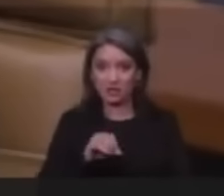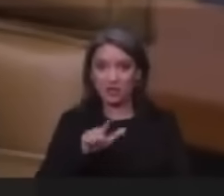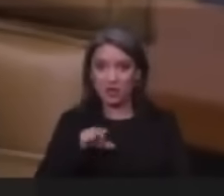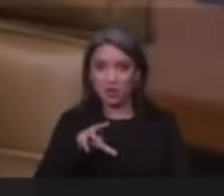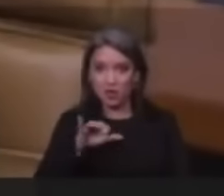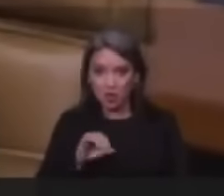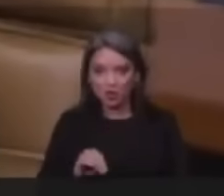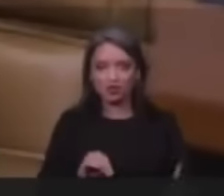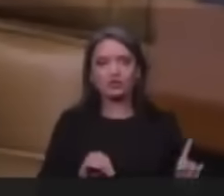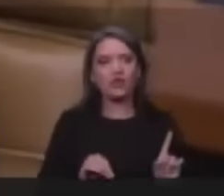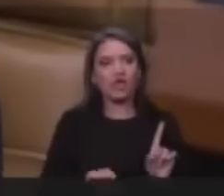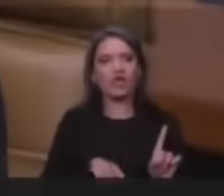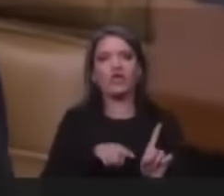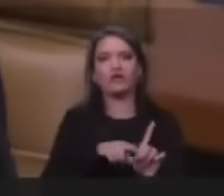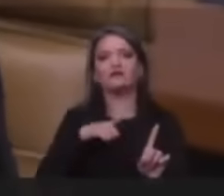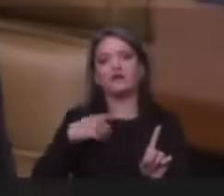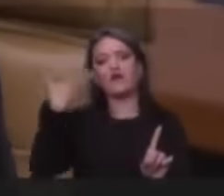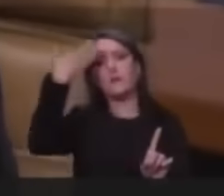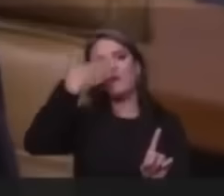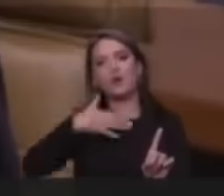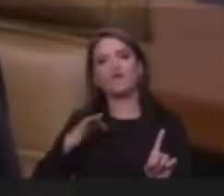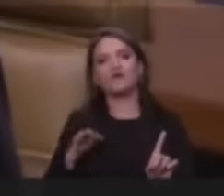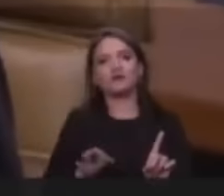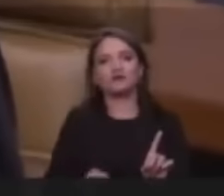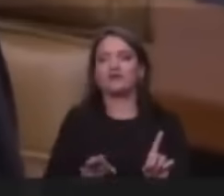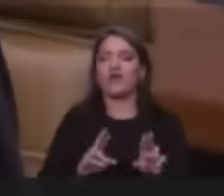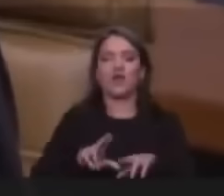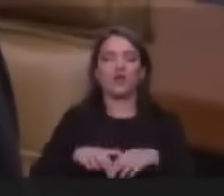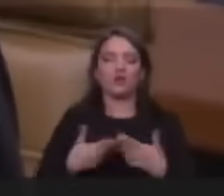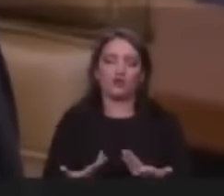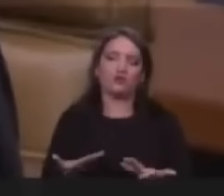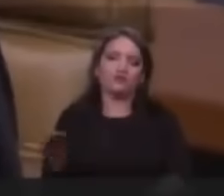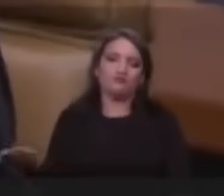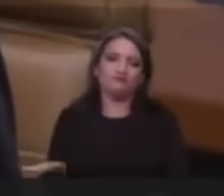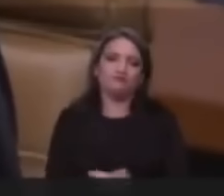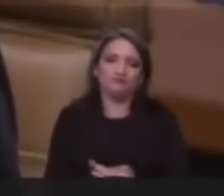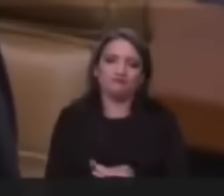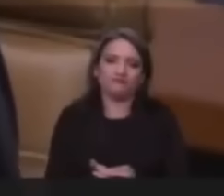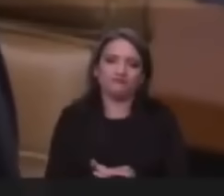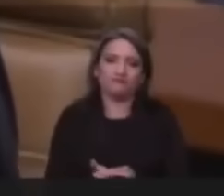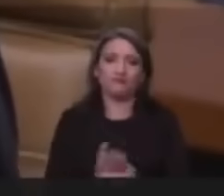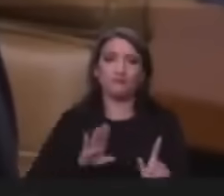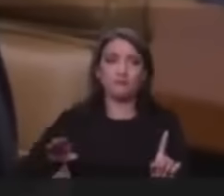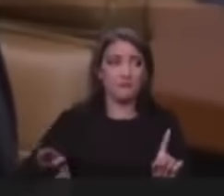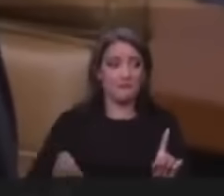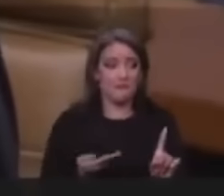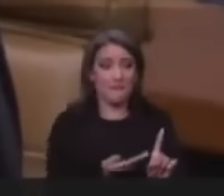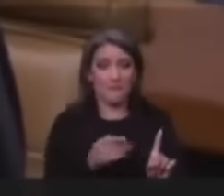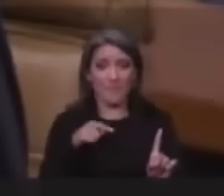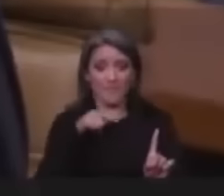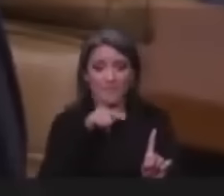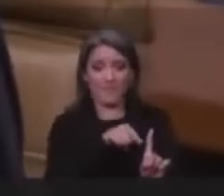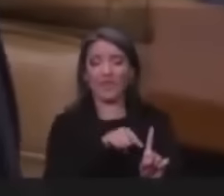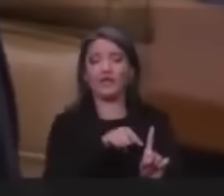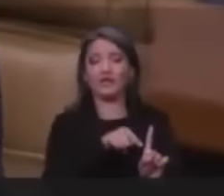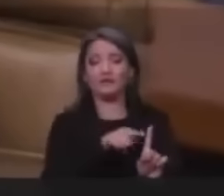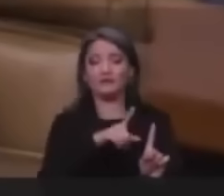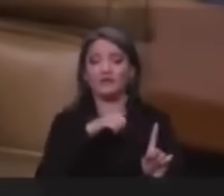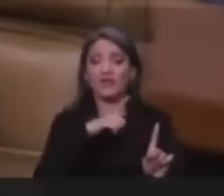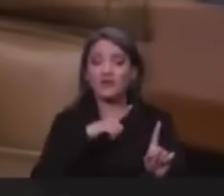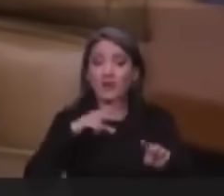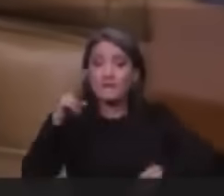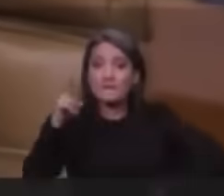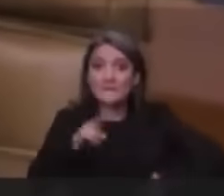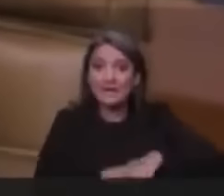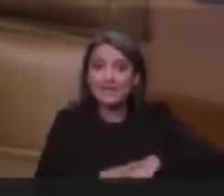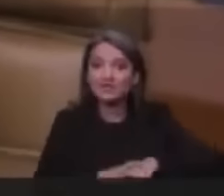vem comprovada integralmente pela prova dos Autos Presidente o réu Aécio Lúcio Costa Pereira foi